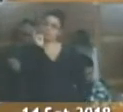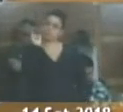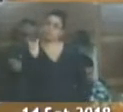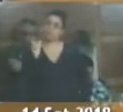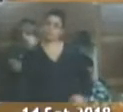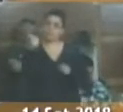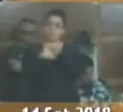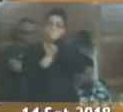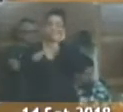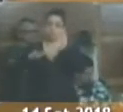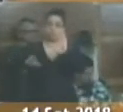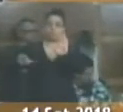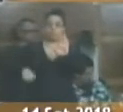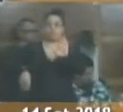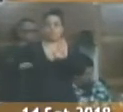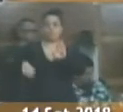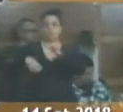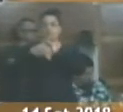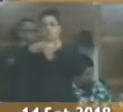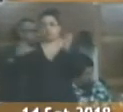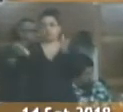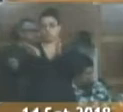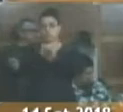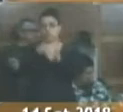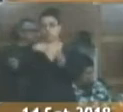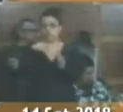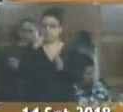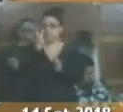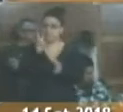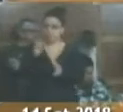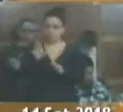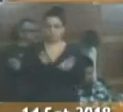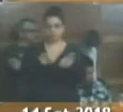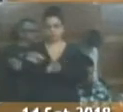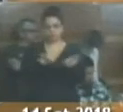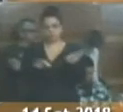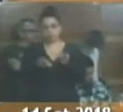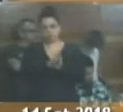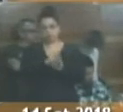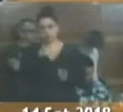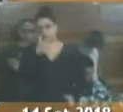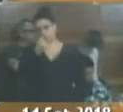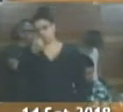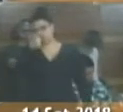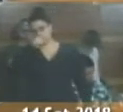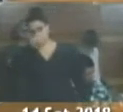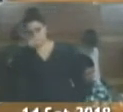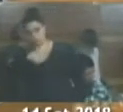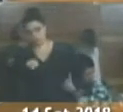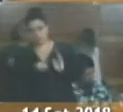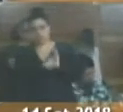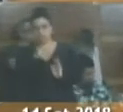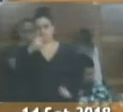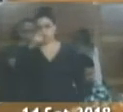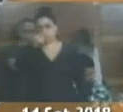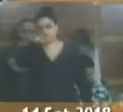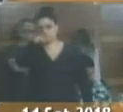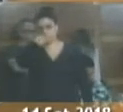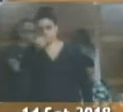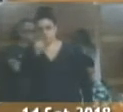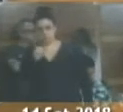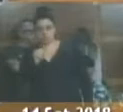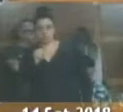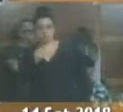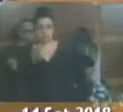praia, o primeiro cais que eu arrumaria em 2018 seria o da Praia de Palmas.